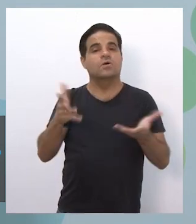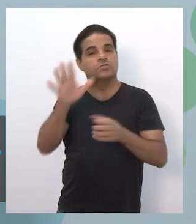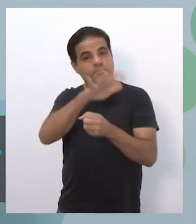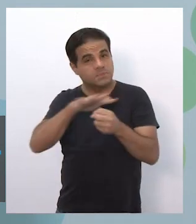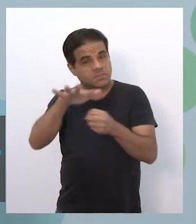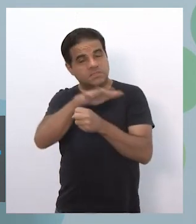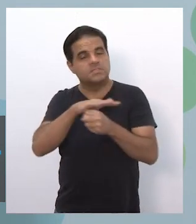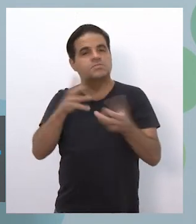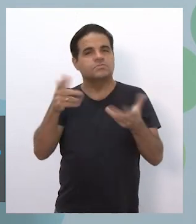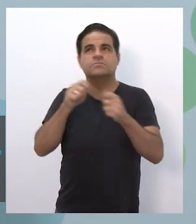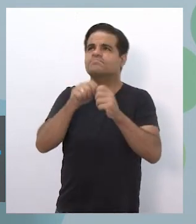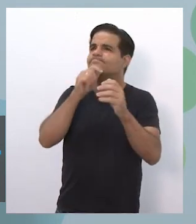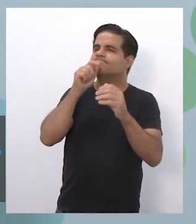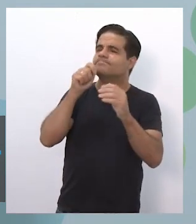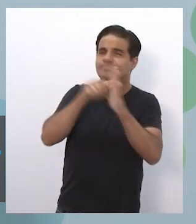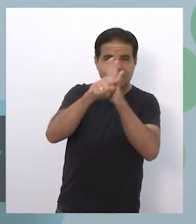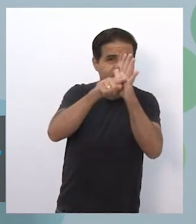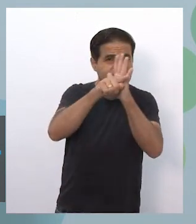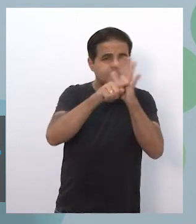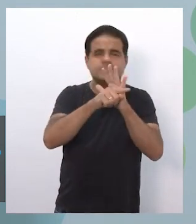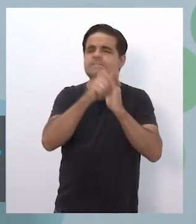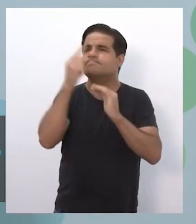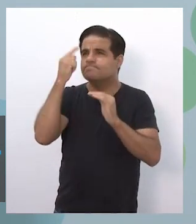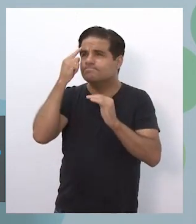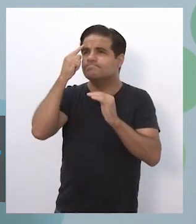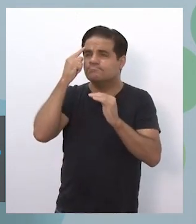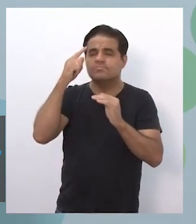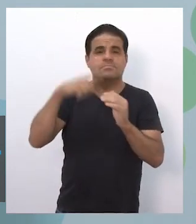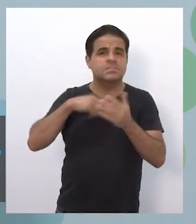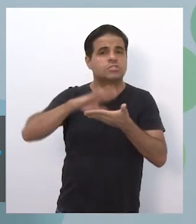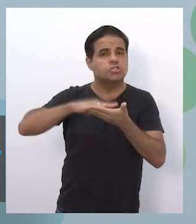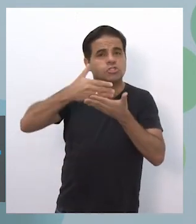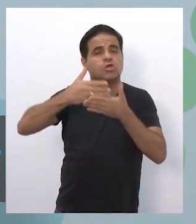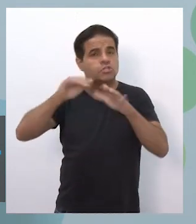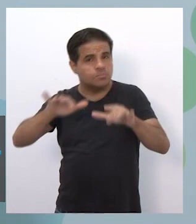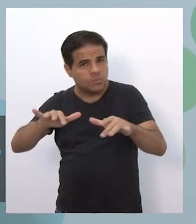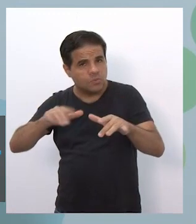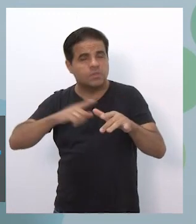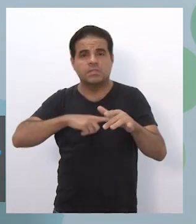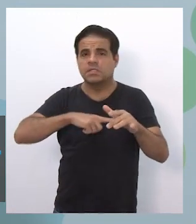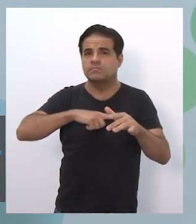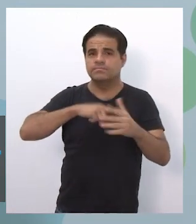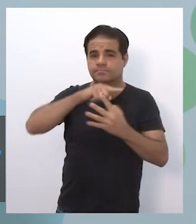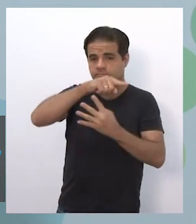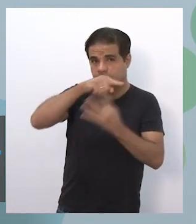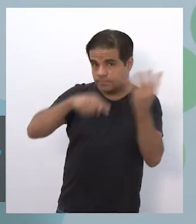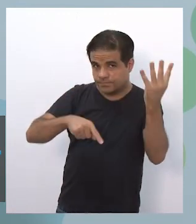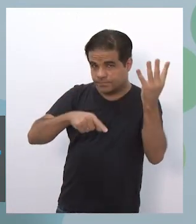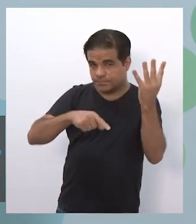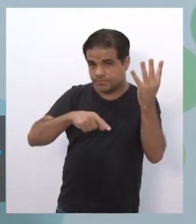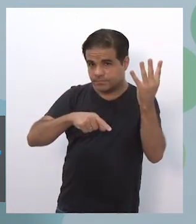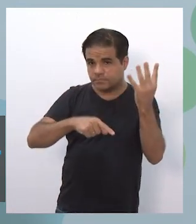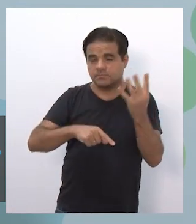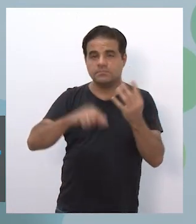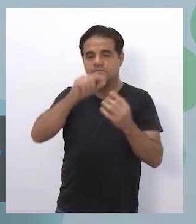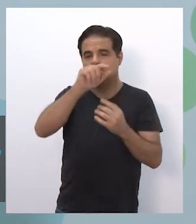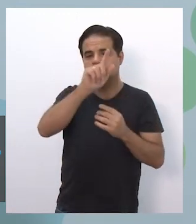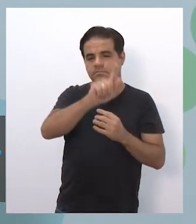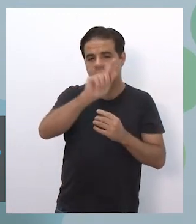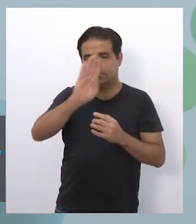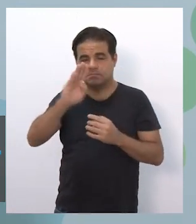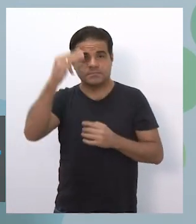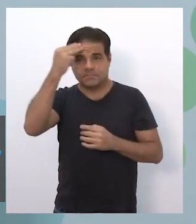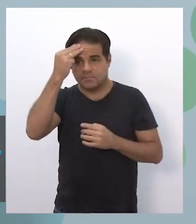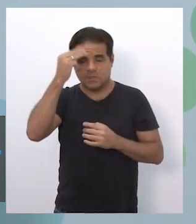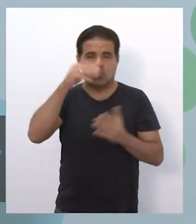que a gente estava fazendo uma pesquisa, né? Tem notebooks, tem computadores que tem 4 GB de memória, de